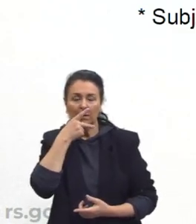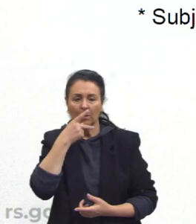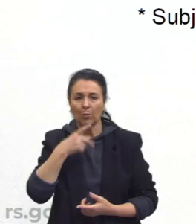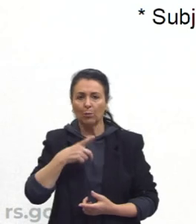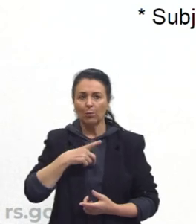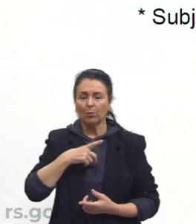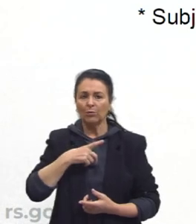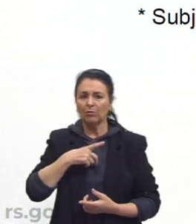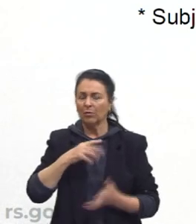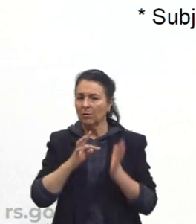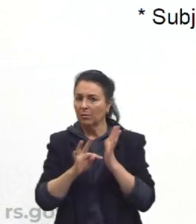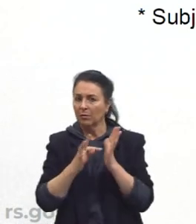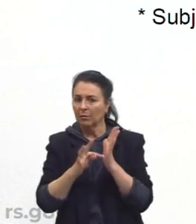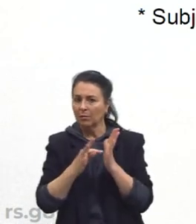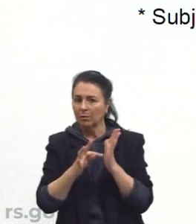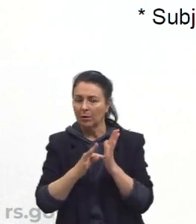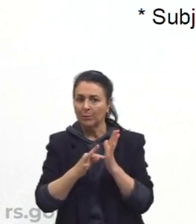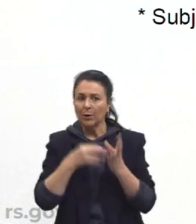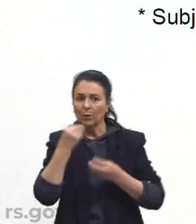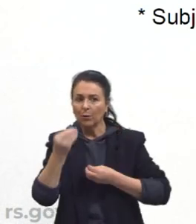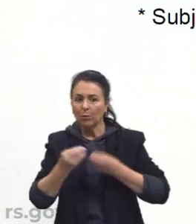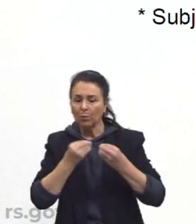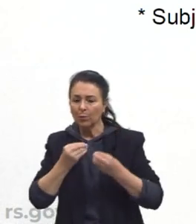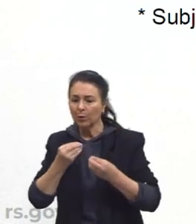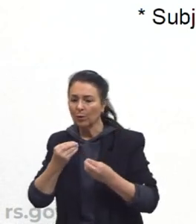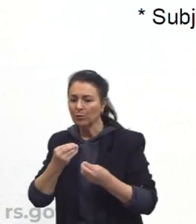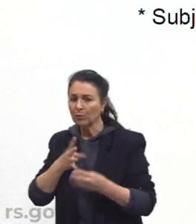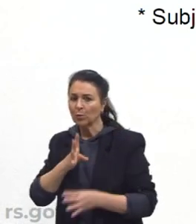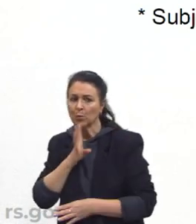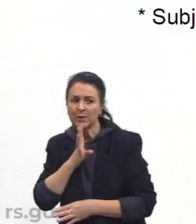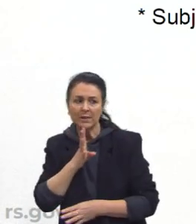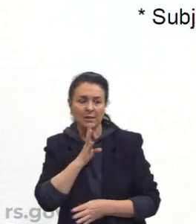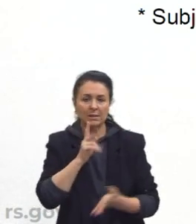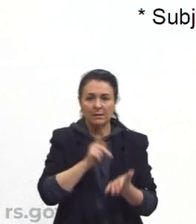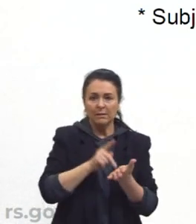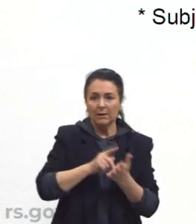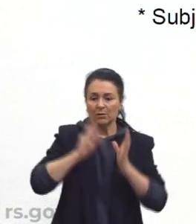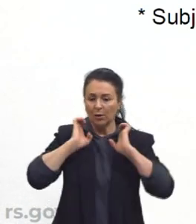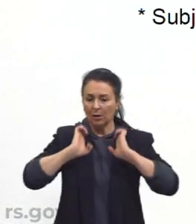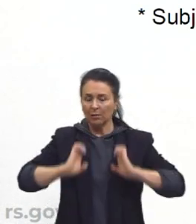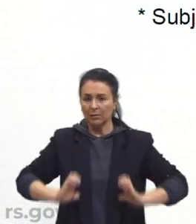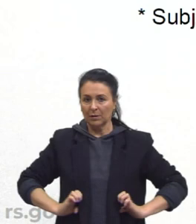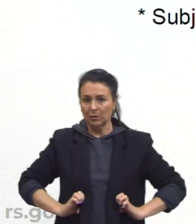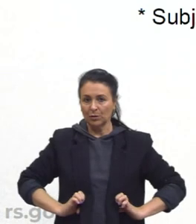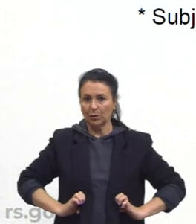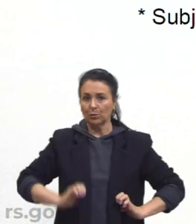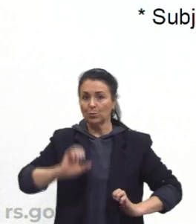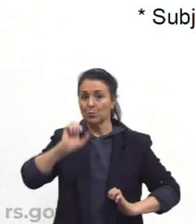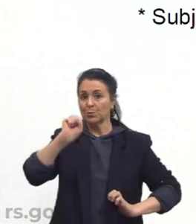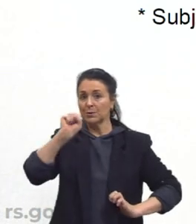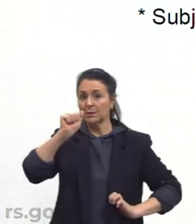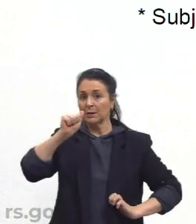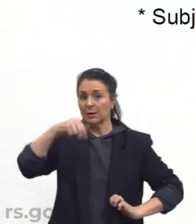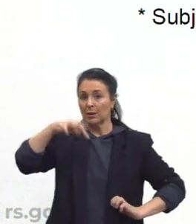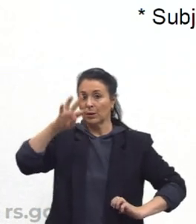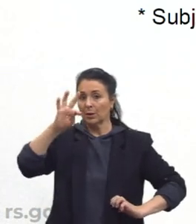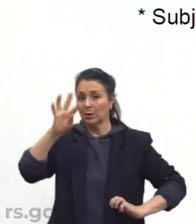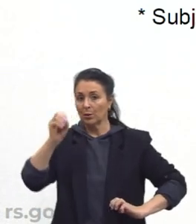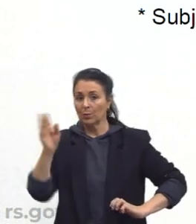como que nós chegamos a verdade como que nós chegamos a ética por Santo Agostinho